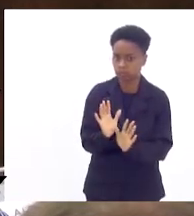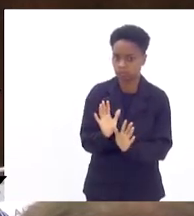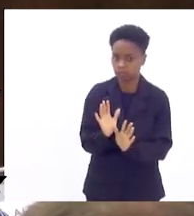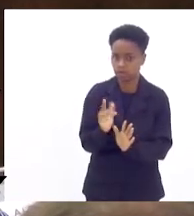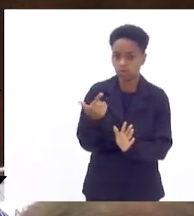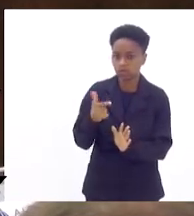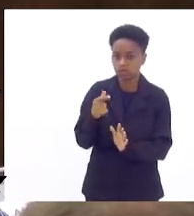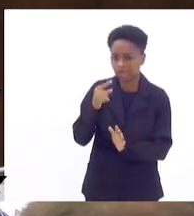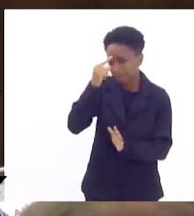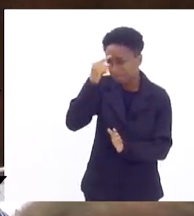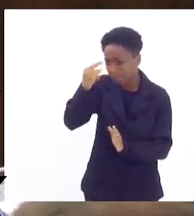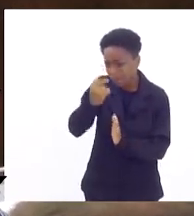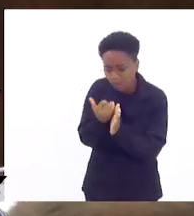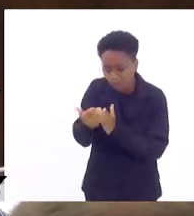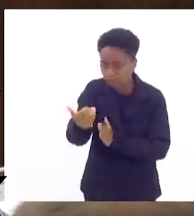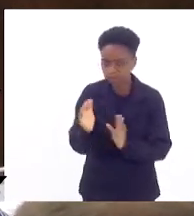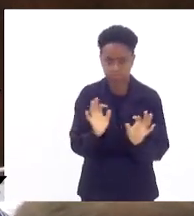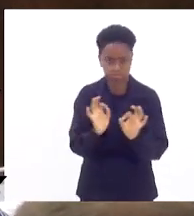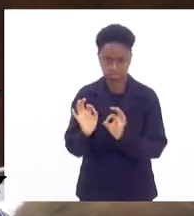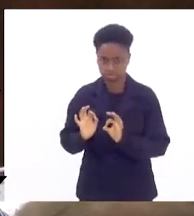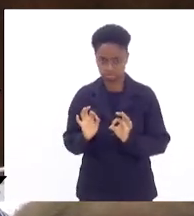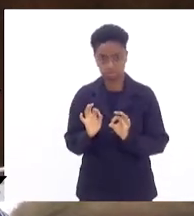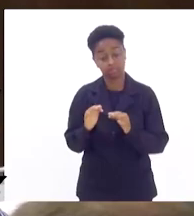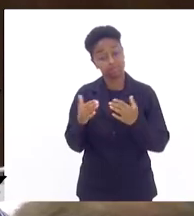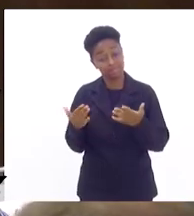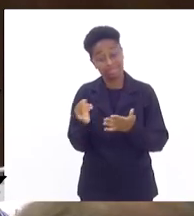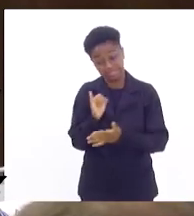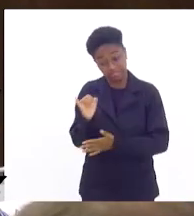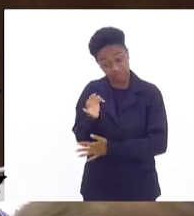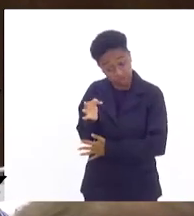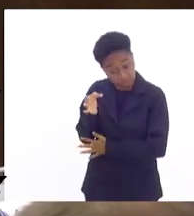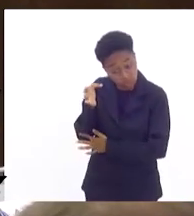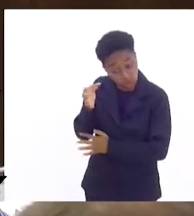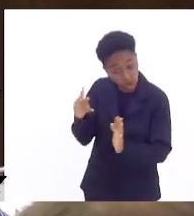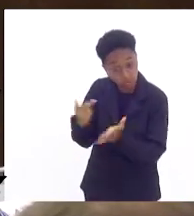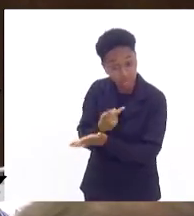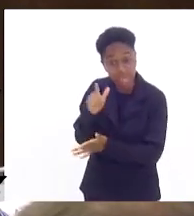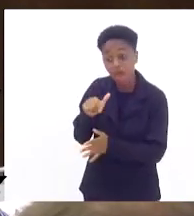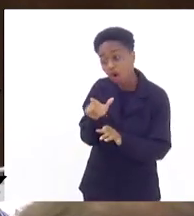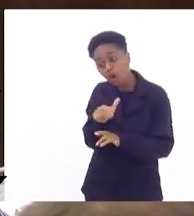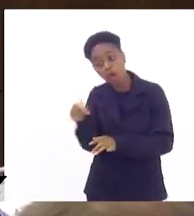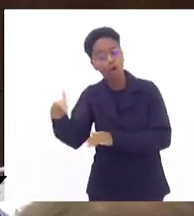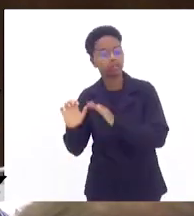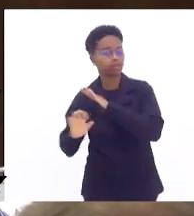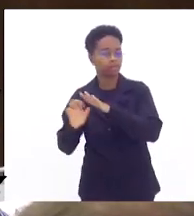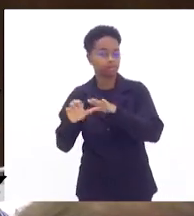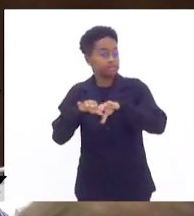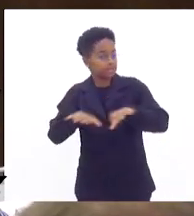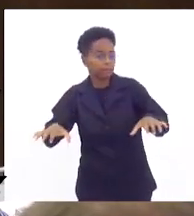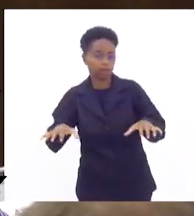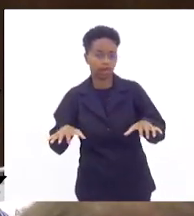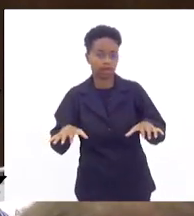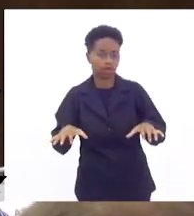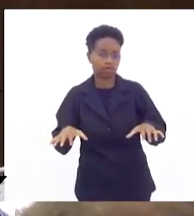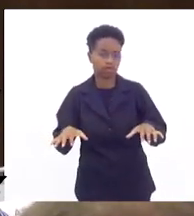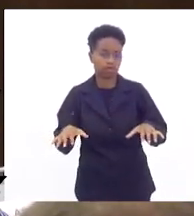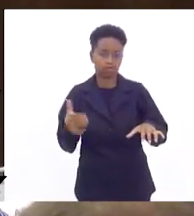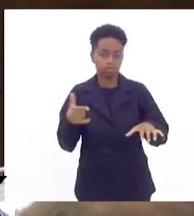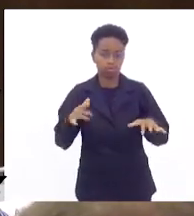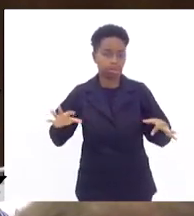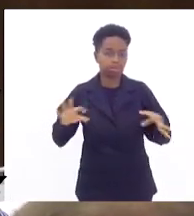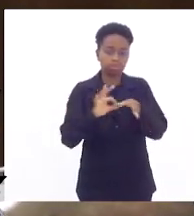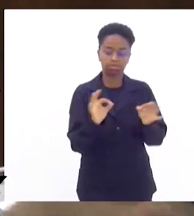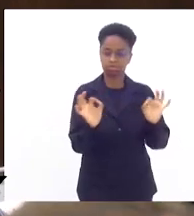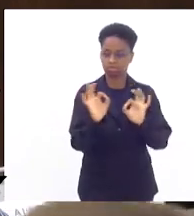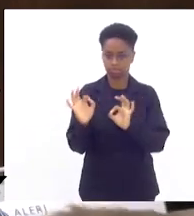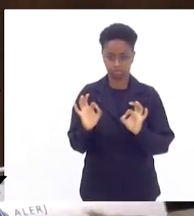não teve ordem de início. Então, quando tiver, vai ser uma empresa apartada da Águas do Rio, ela não tem conexão com a Águas do